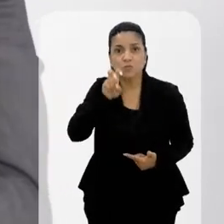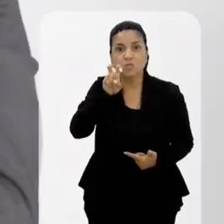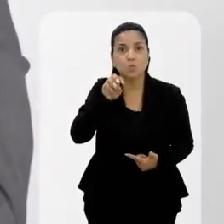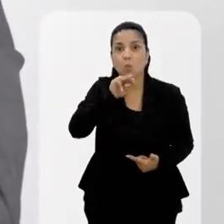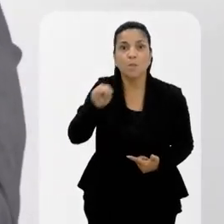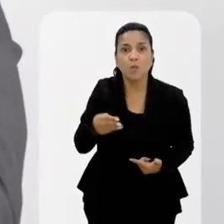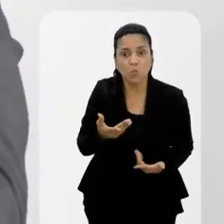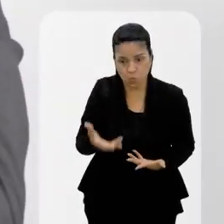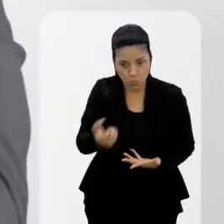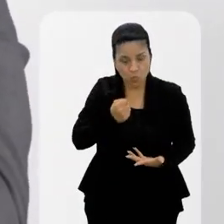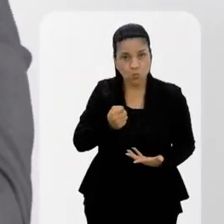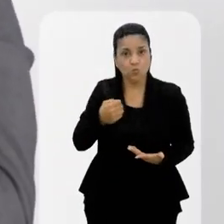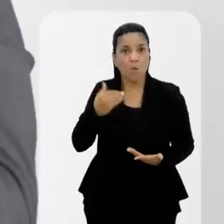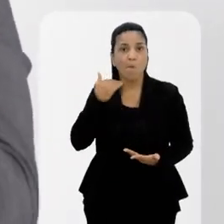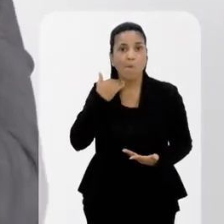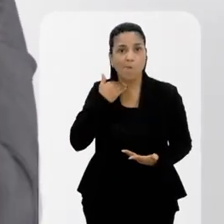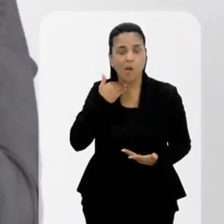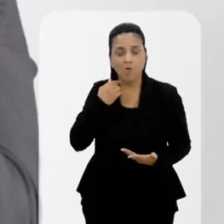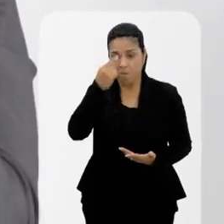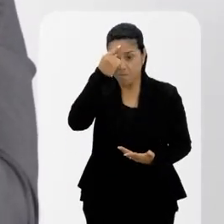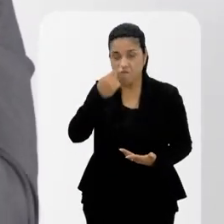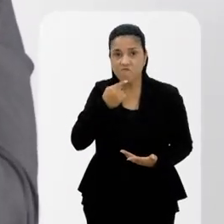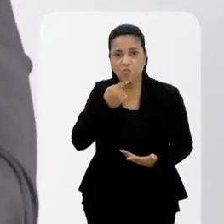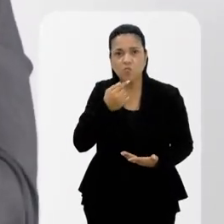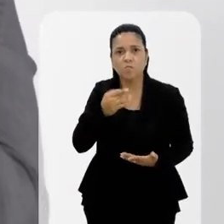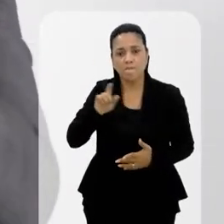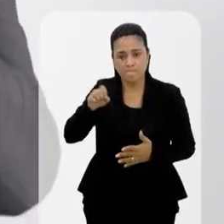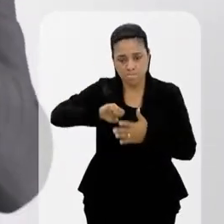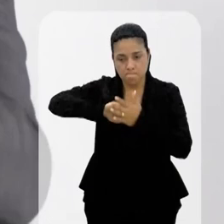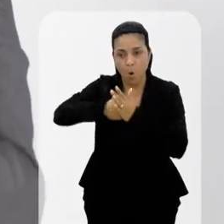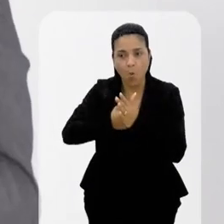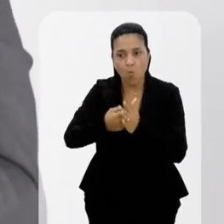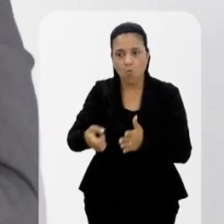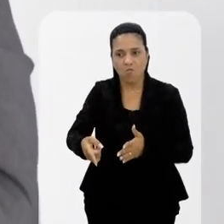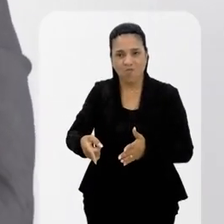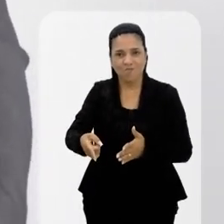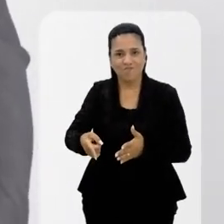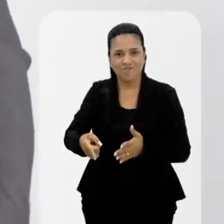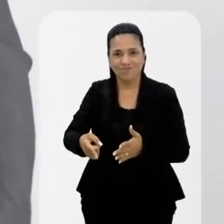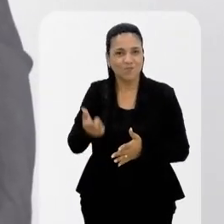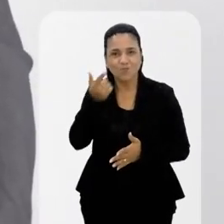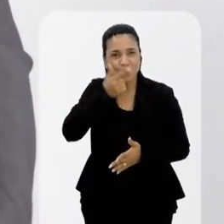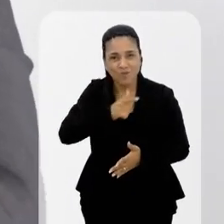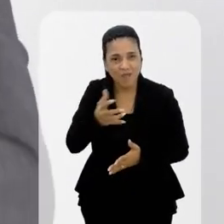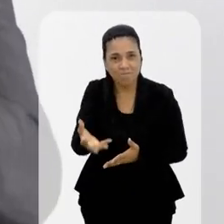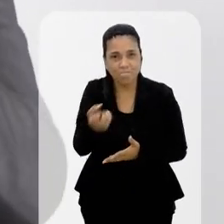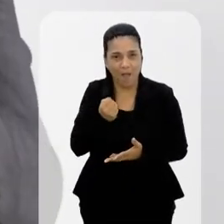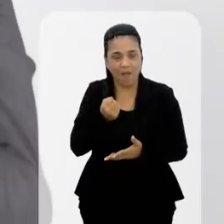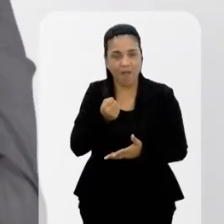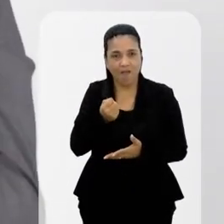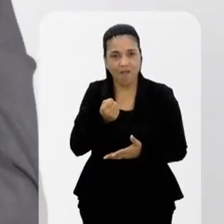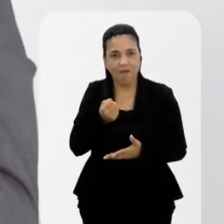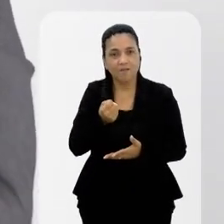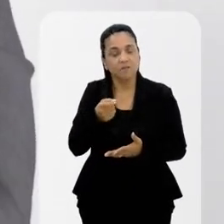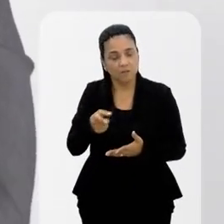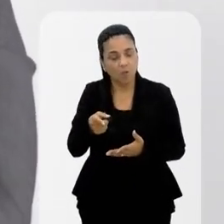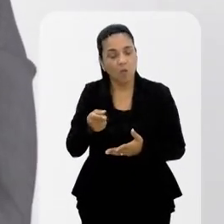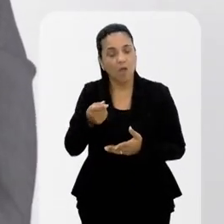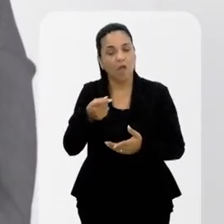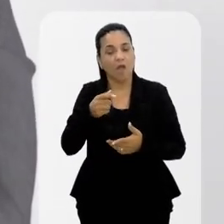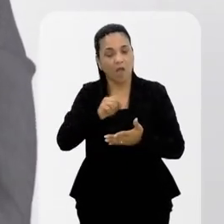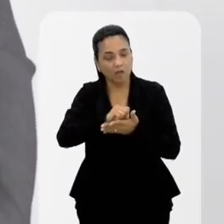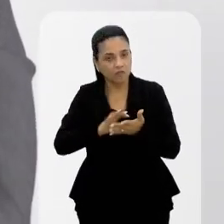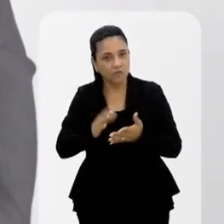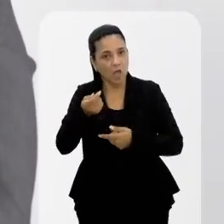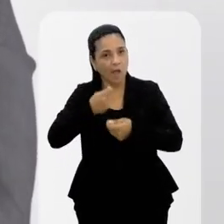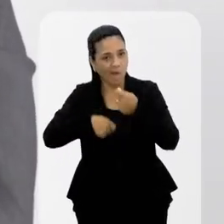não consigo sacar mais outros 5 mil, porque o banco vê meu perfil. E nesse contexto, a atividade econômica requer um